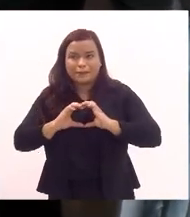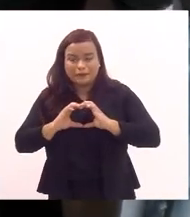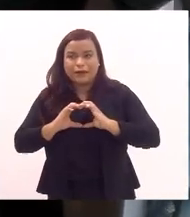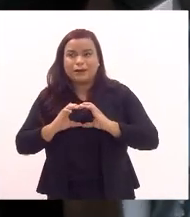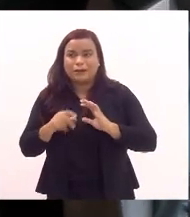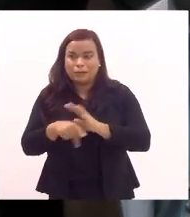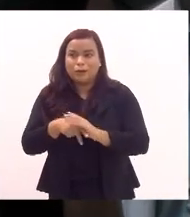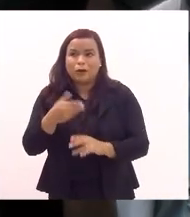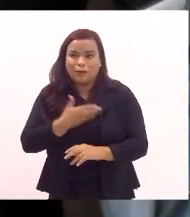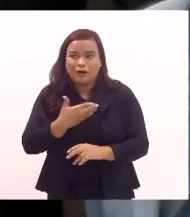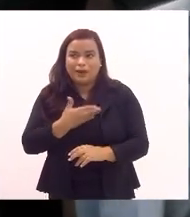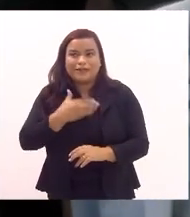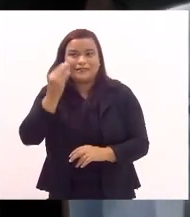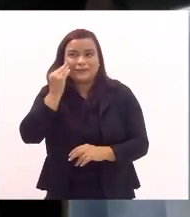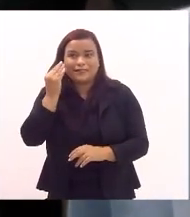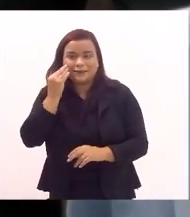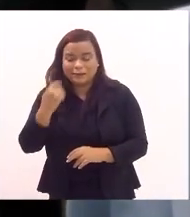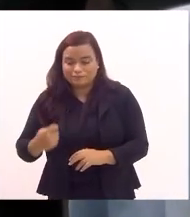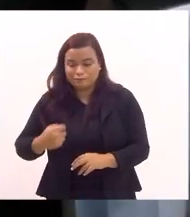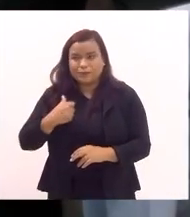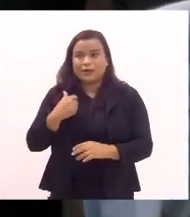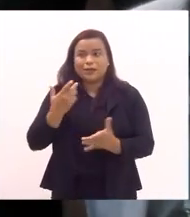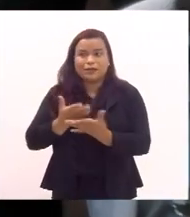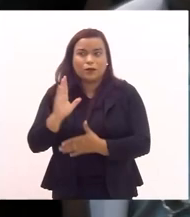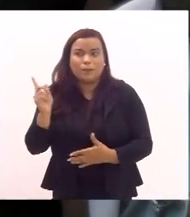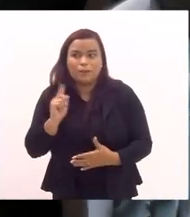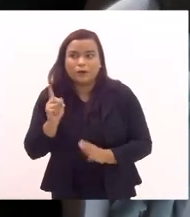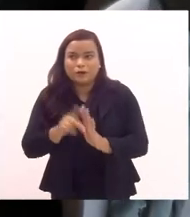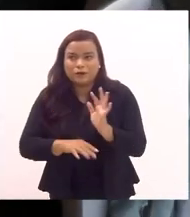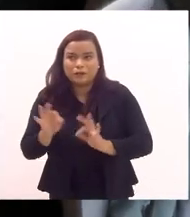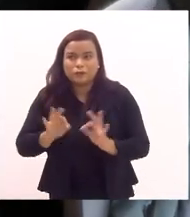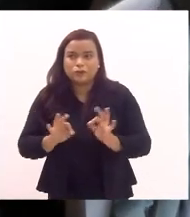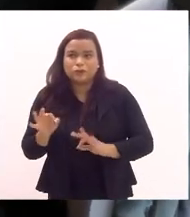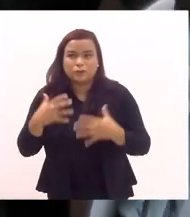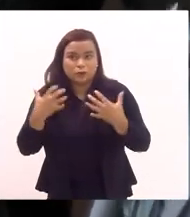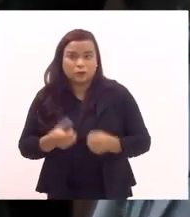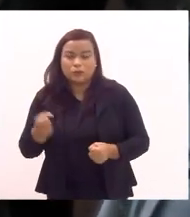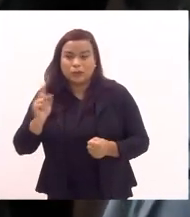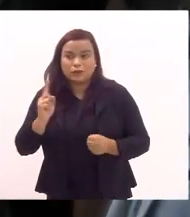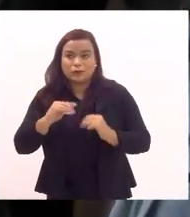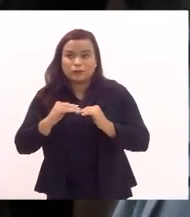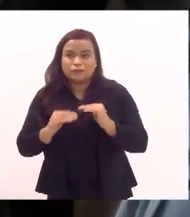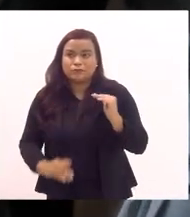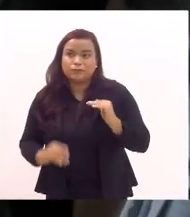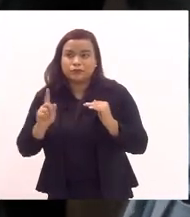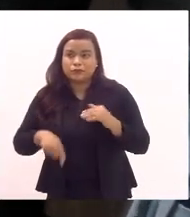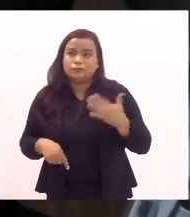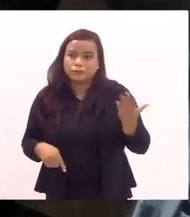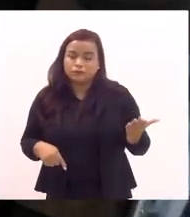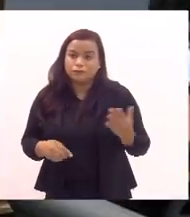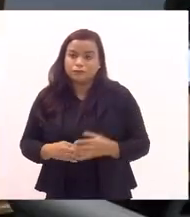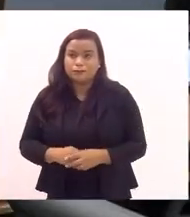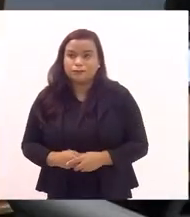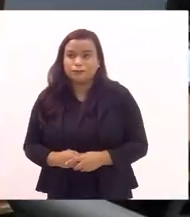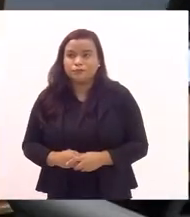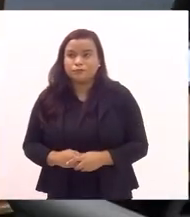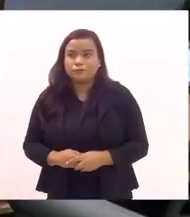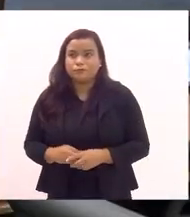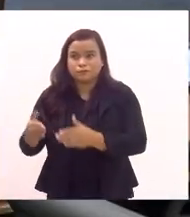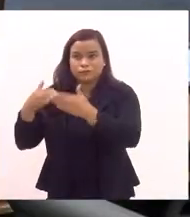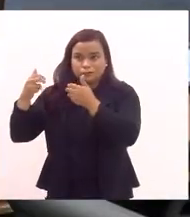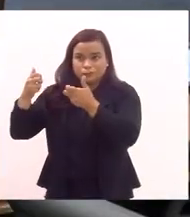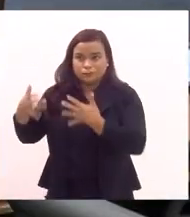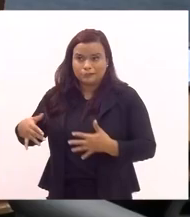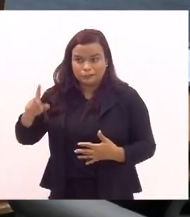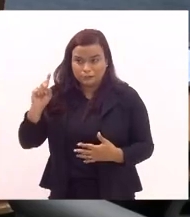imputar a nós a não aprovação do projeto na verdade quem não tá aceitando o acordo a vossa excelência é questão de ordem